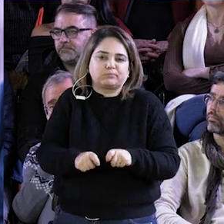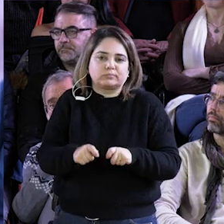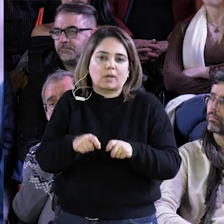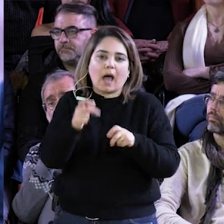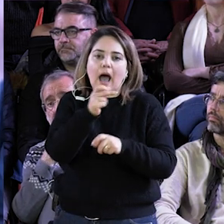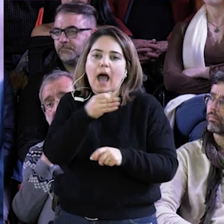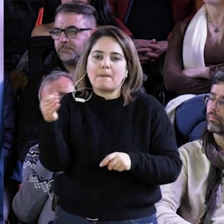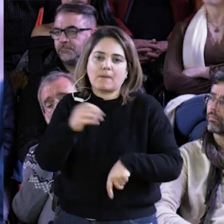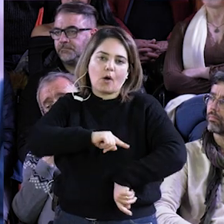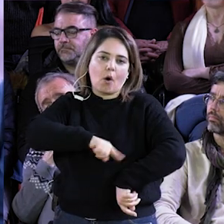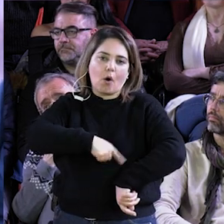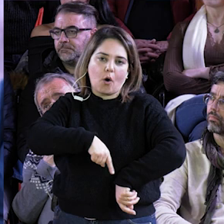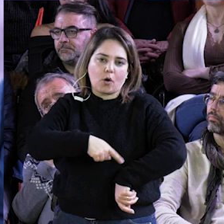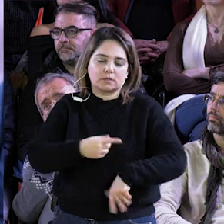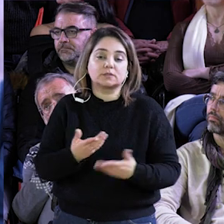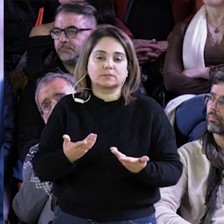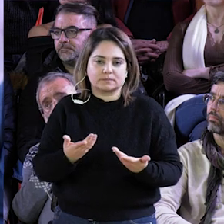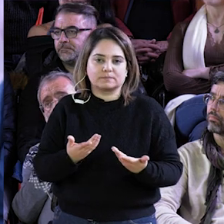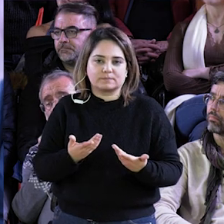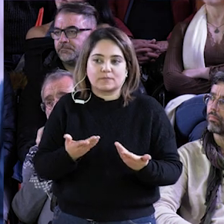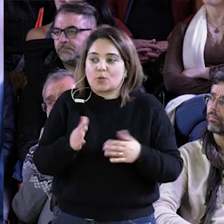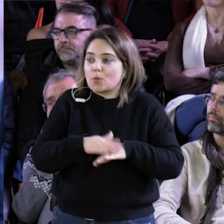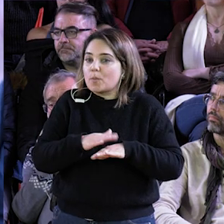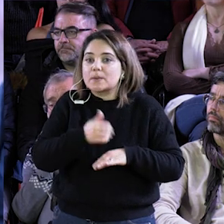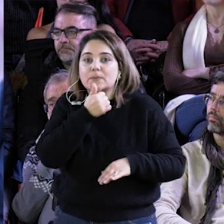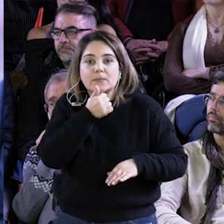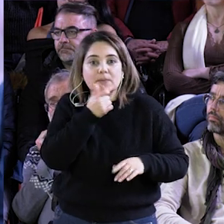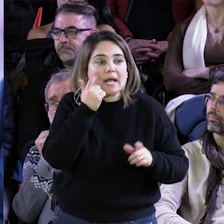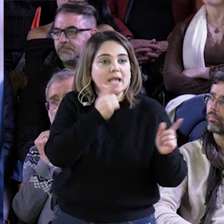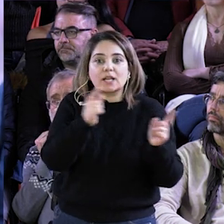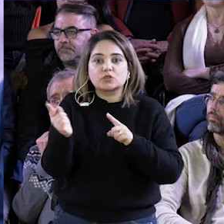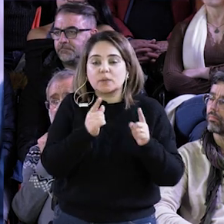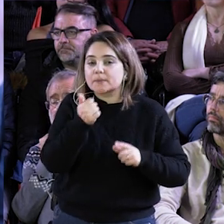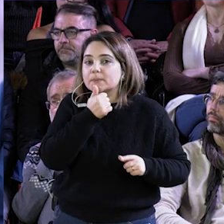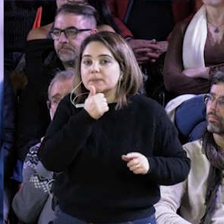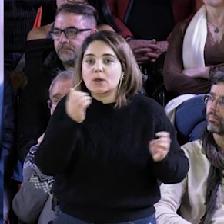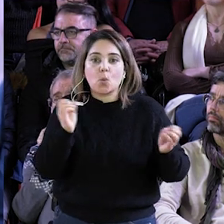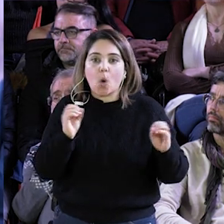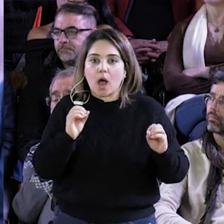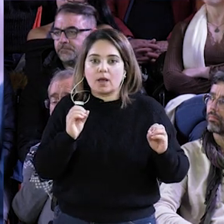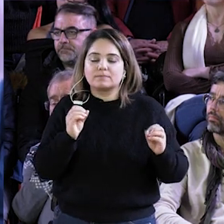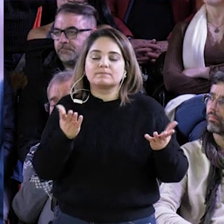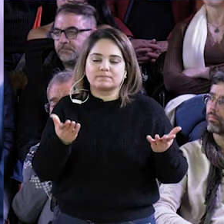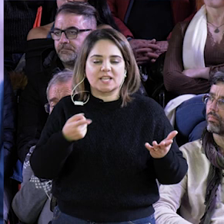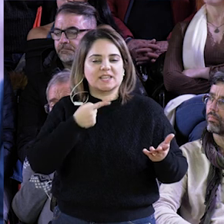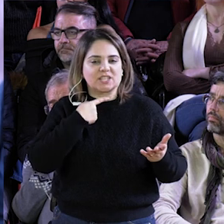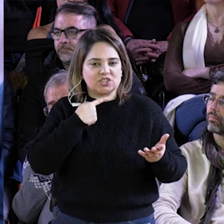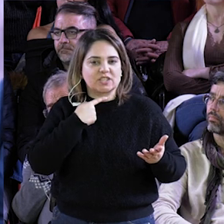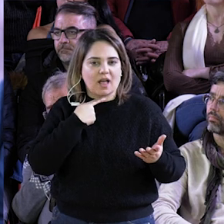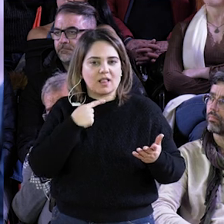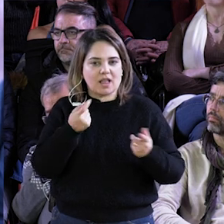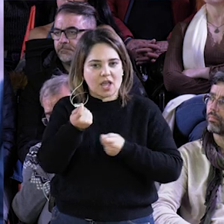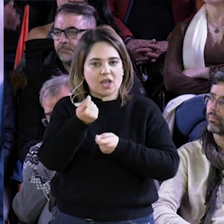aplicação durante algumas horas. Não tinham quem transportasse os pedidos. Por mais digital que seja